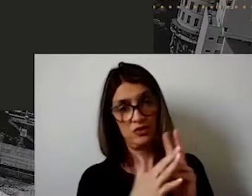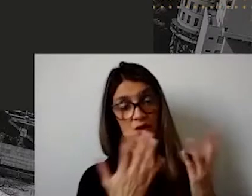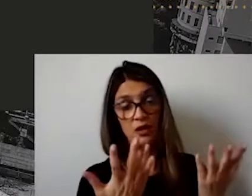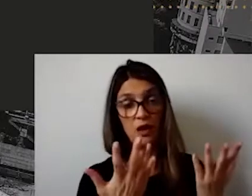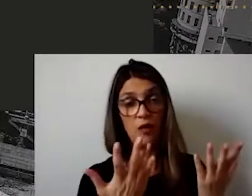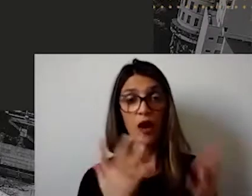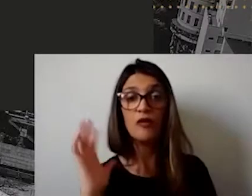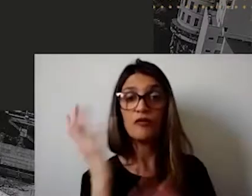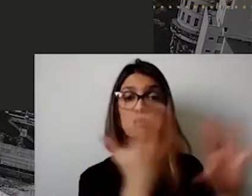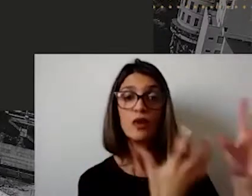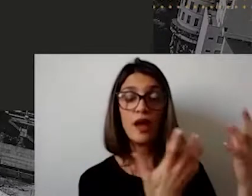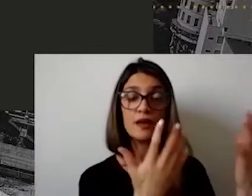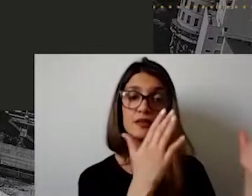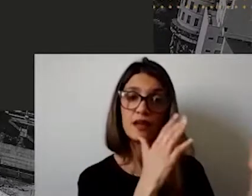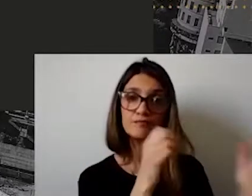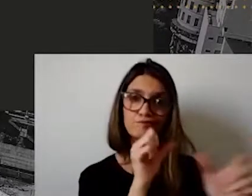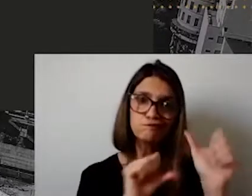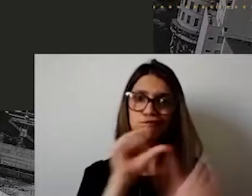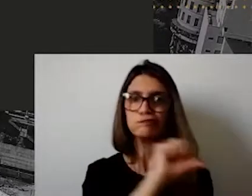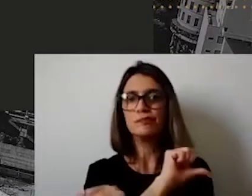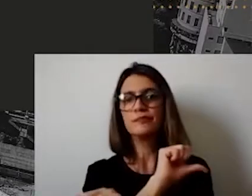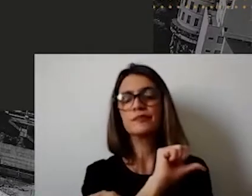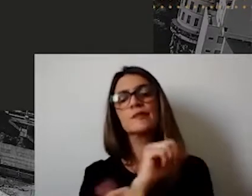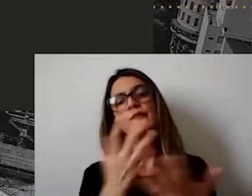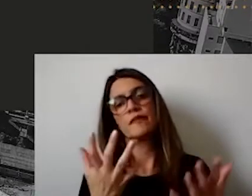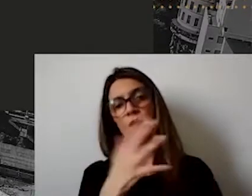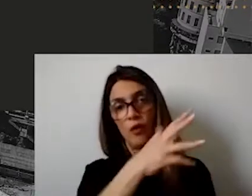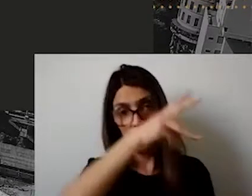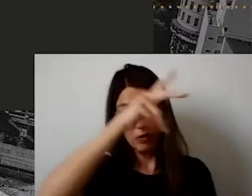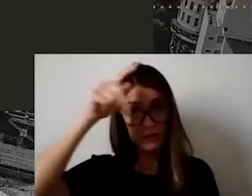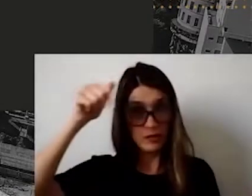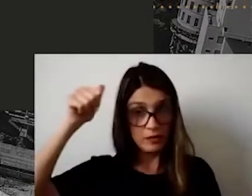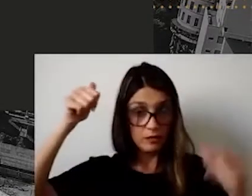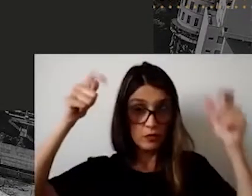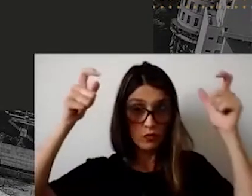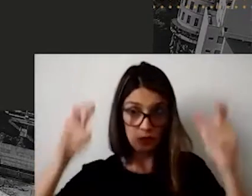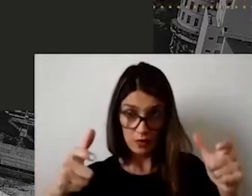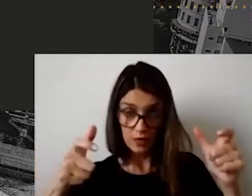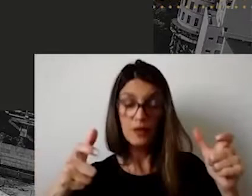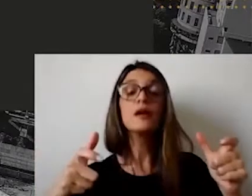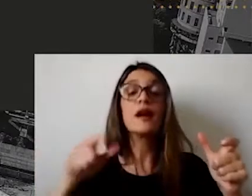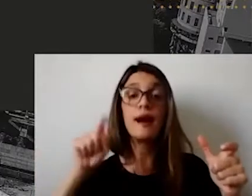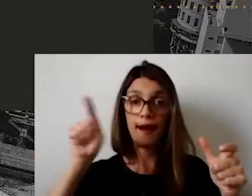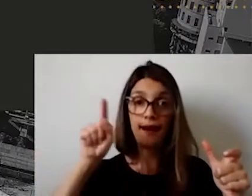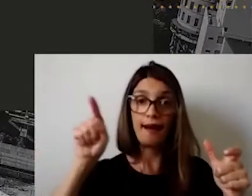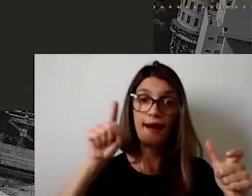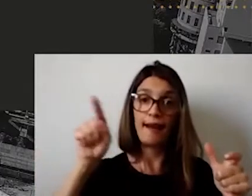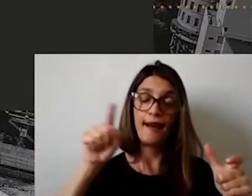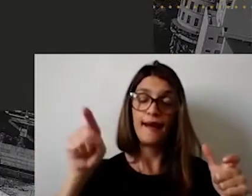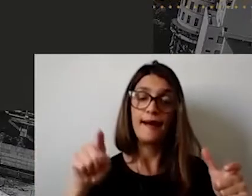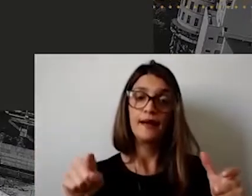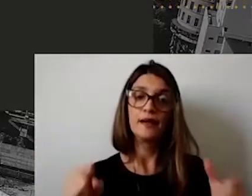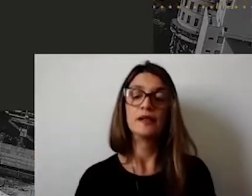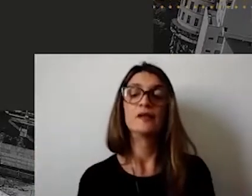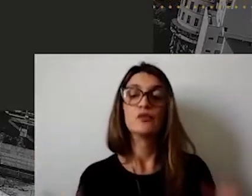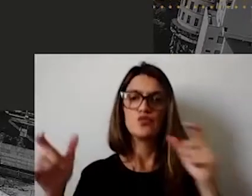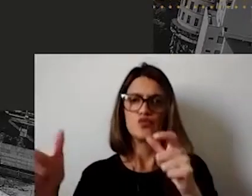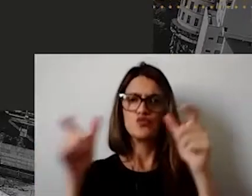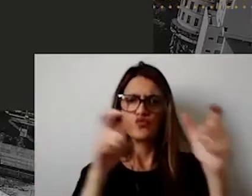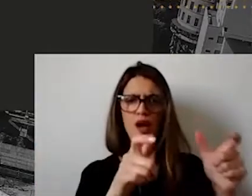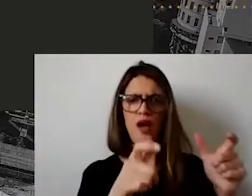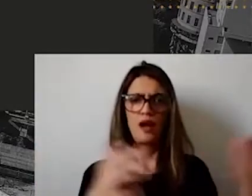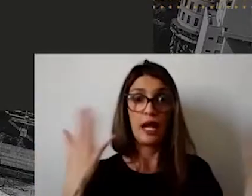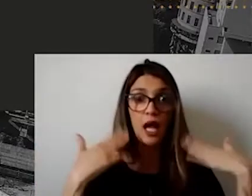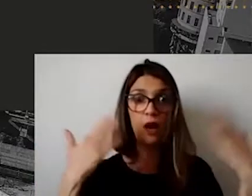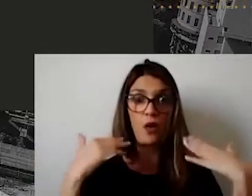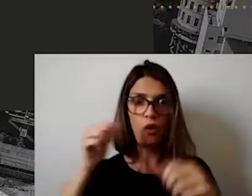E a Amazônia, então, tem, portanto, uma importância objetiva, que eu estou dizendo, né, o papel dela do ponto de vista físico, de troca de calor, de absorção